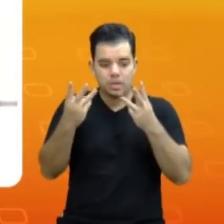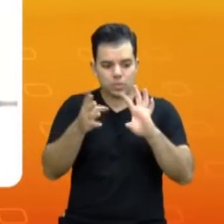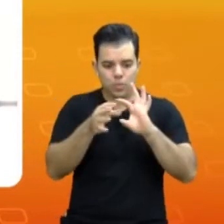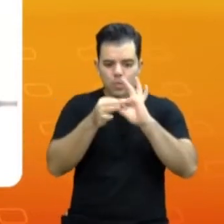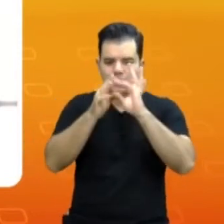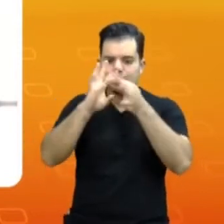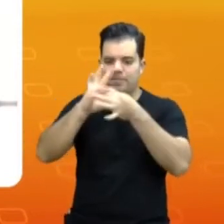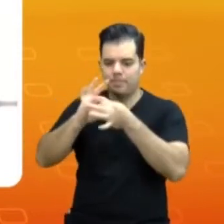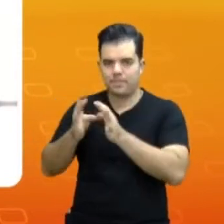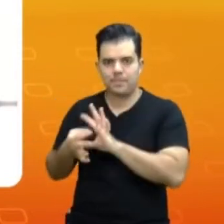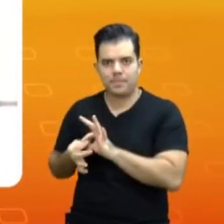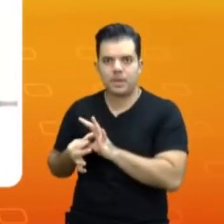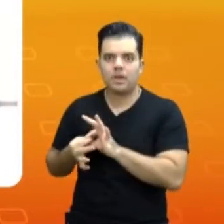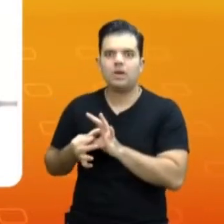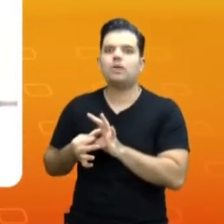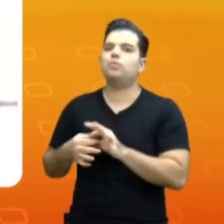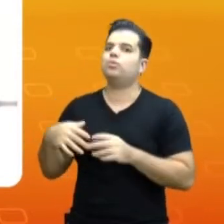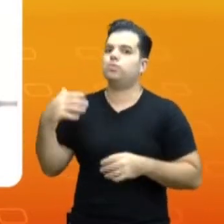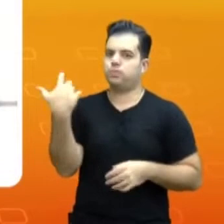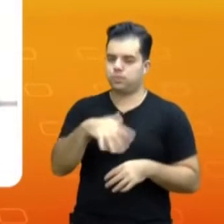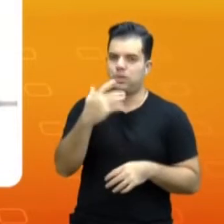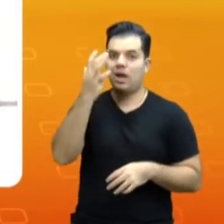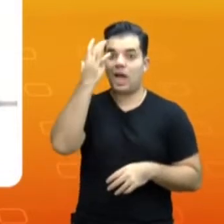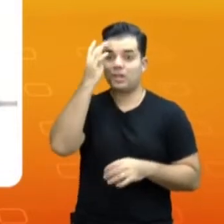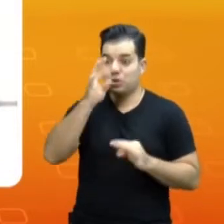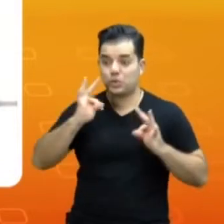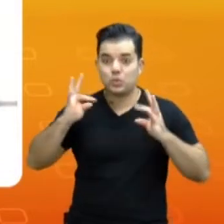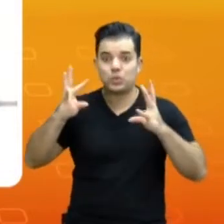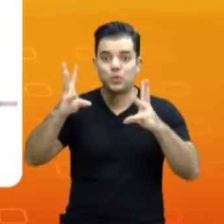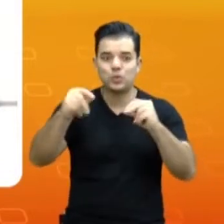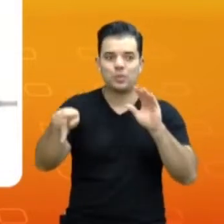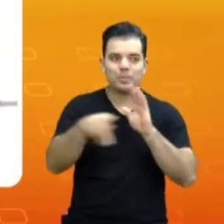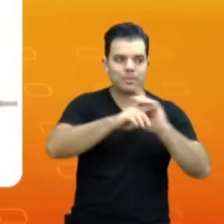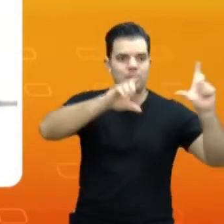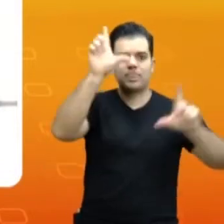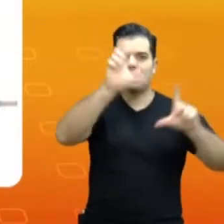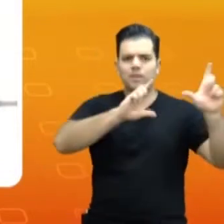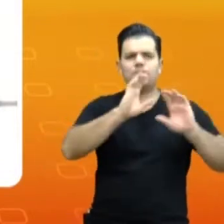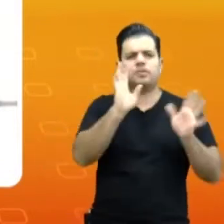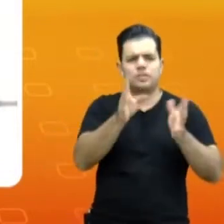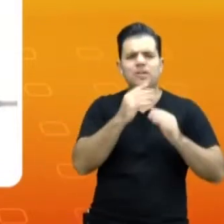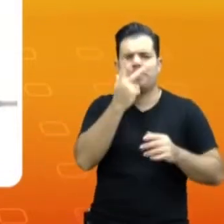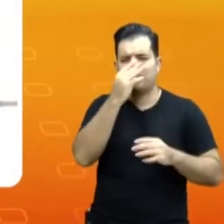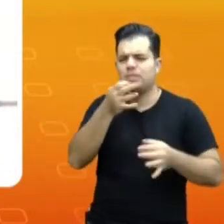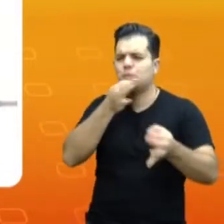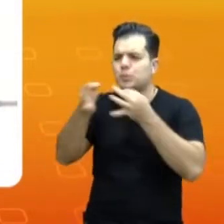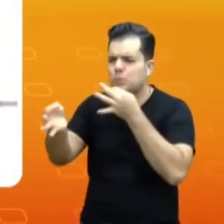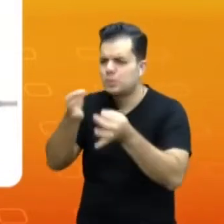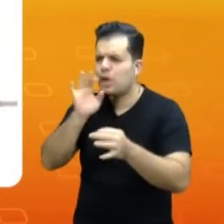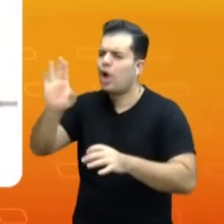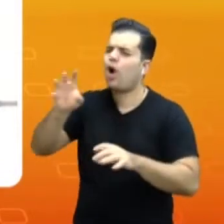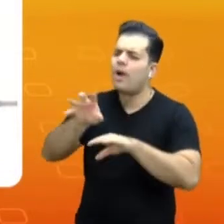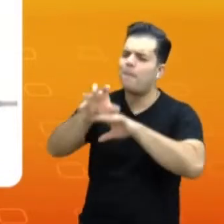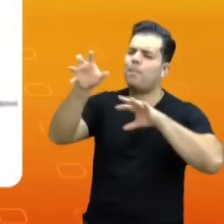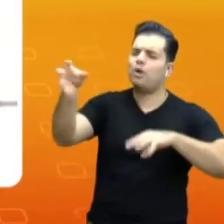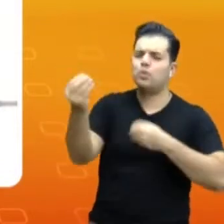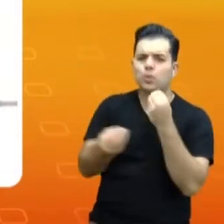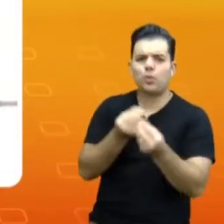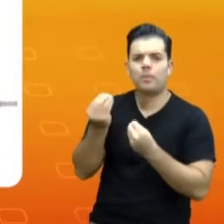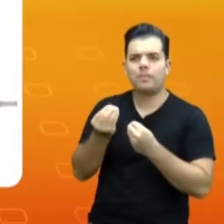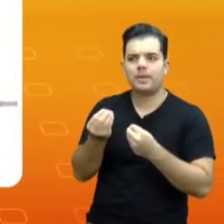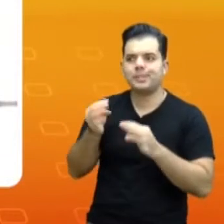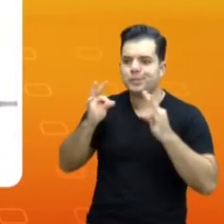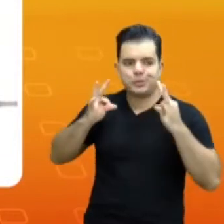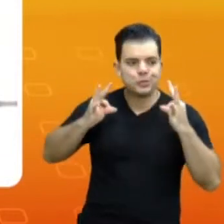Olimpíada, acho que todas as emissoras já fizeram alguns pitacos ali de operação remota, mas não